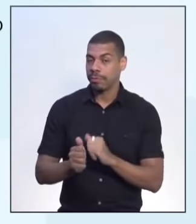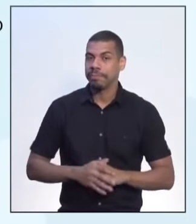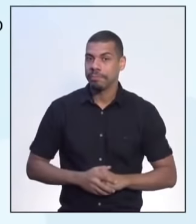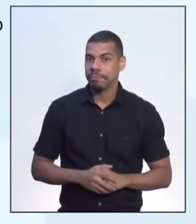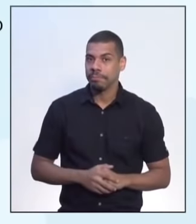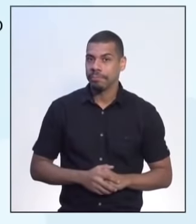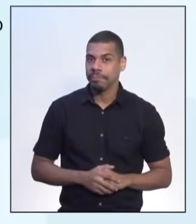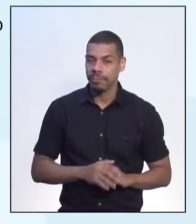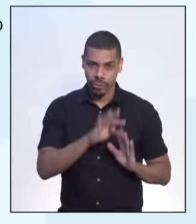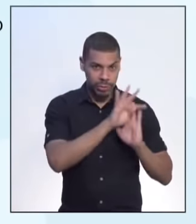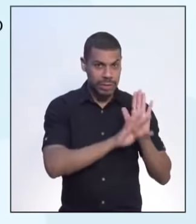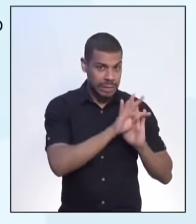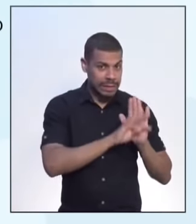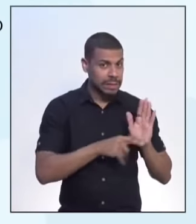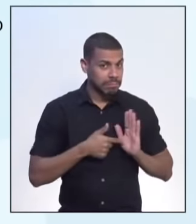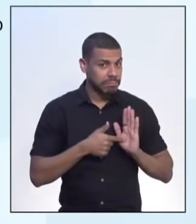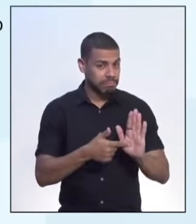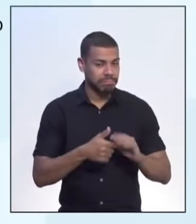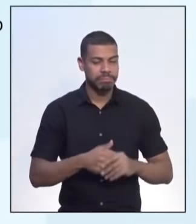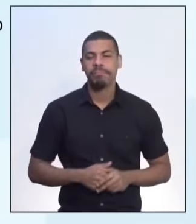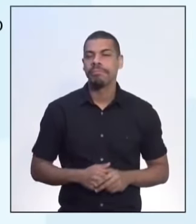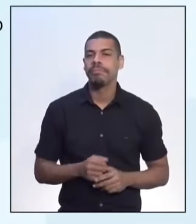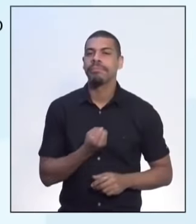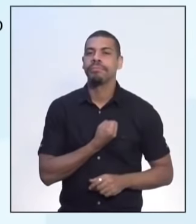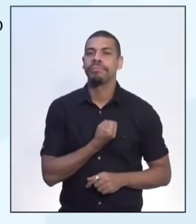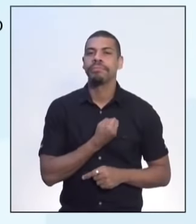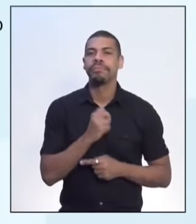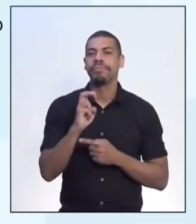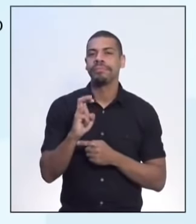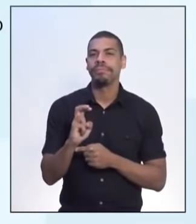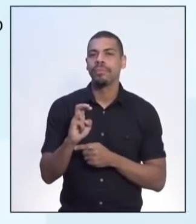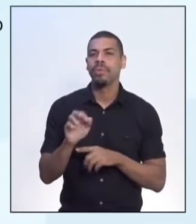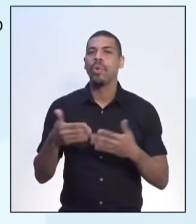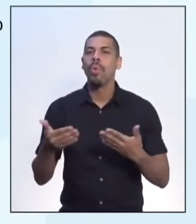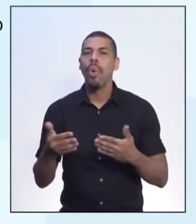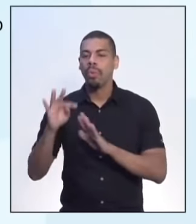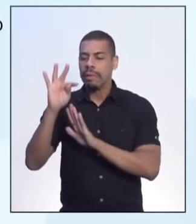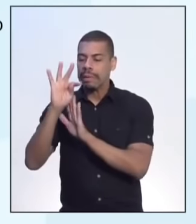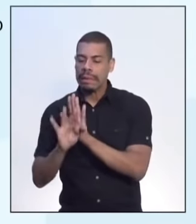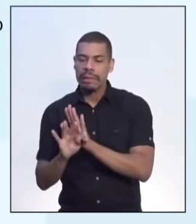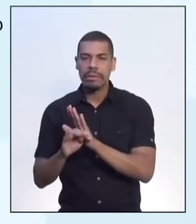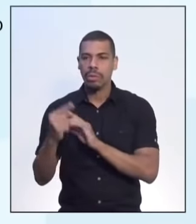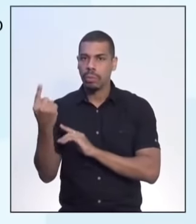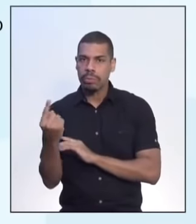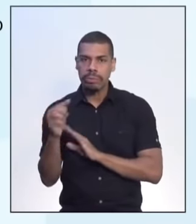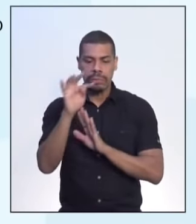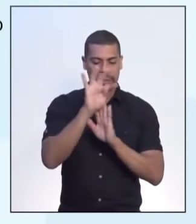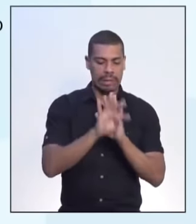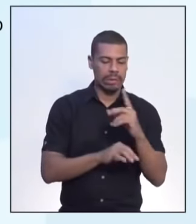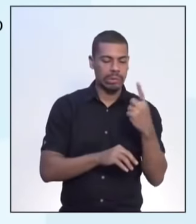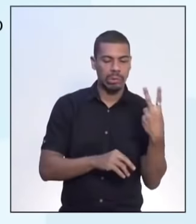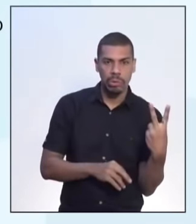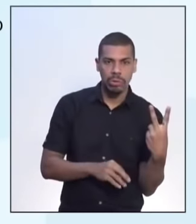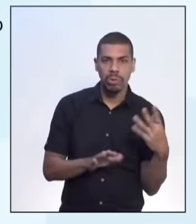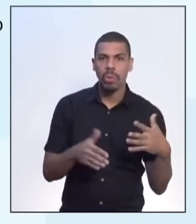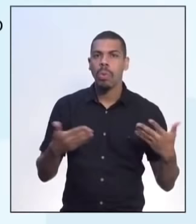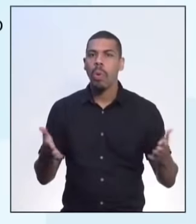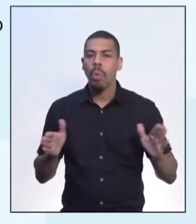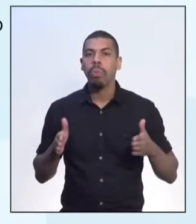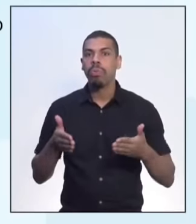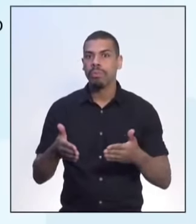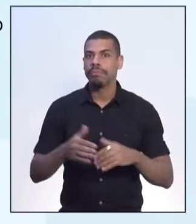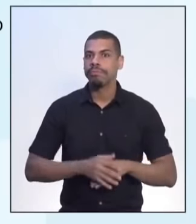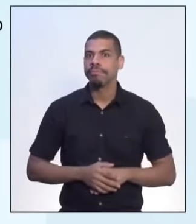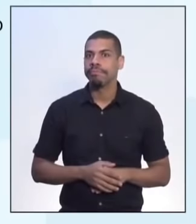isso no texto também, hein? E 5. Em qual dos dois textos percebe-se maior envolvimento da autora? Essa aqui já